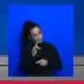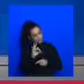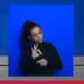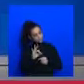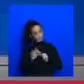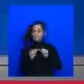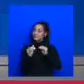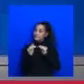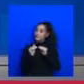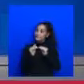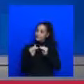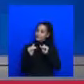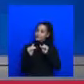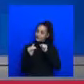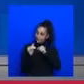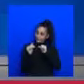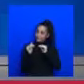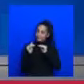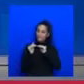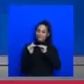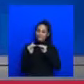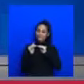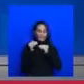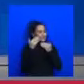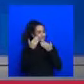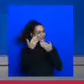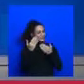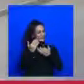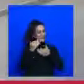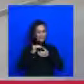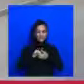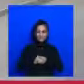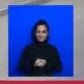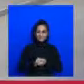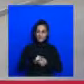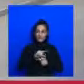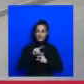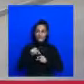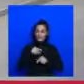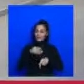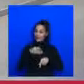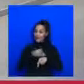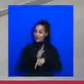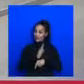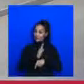auditoras? Sim, confirma. Sim, confirma. Obrigado. Sorteio validado.